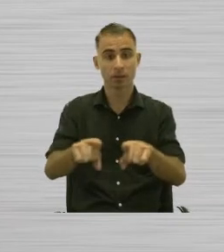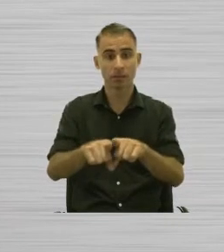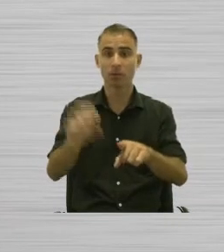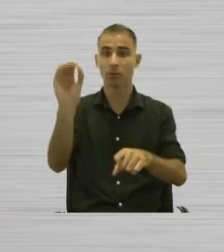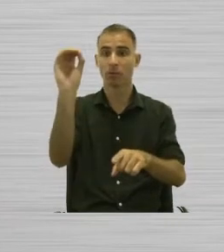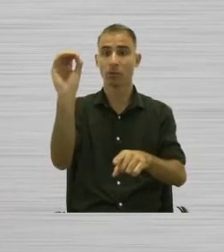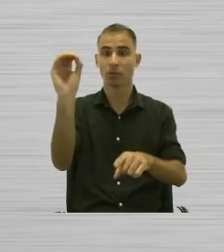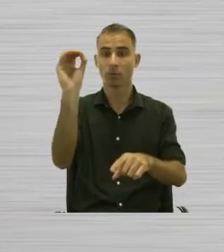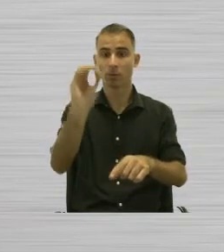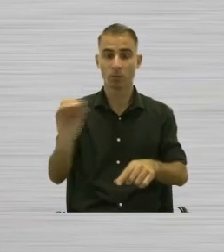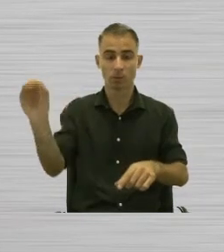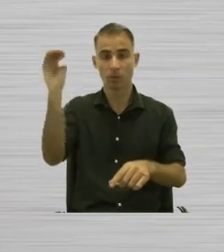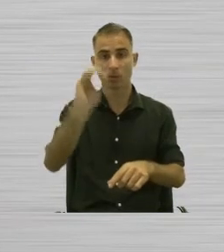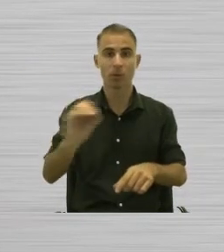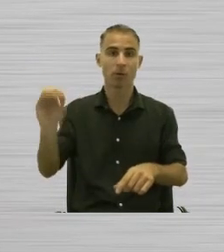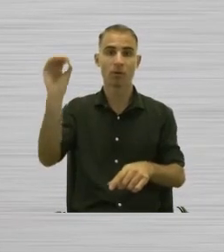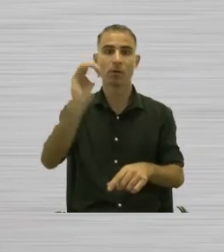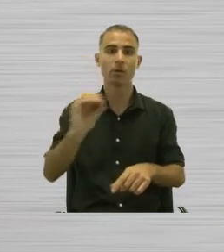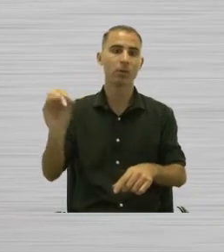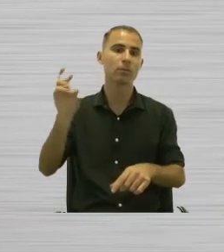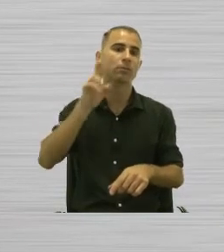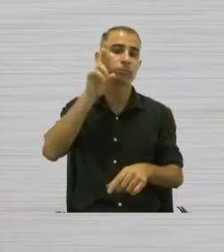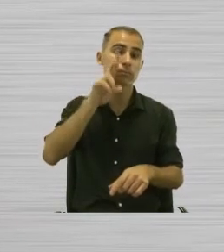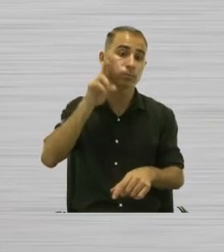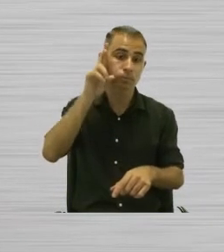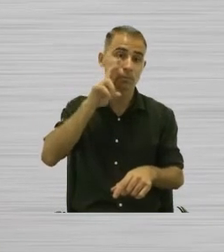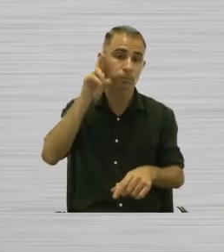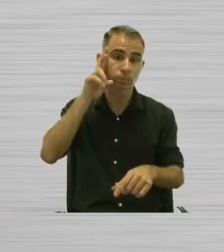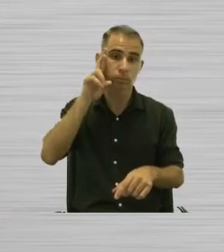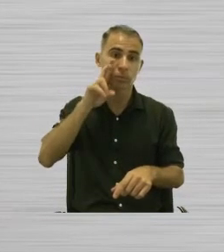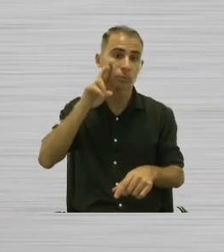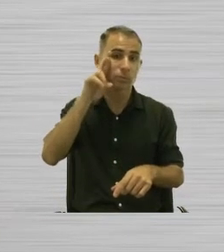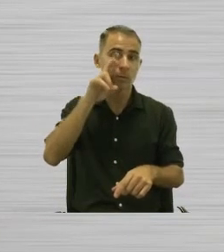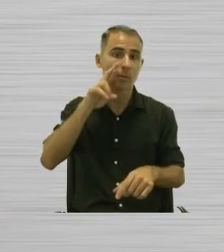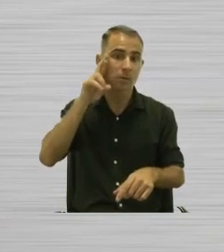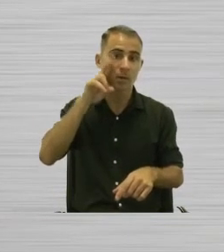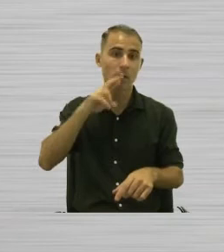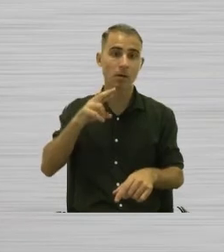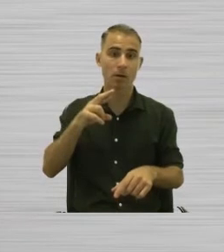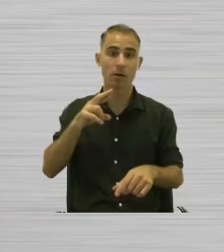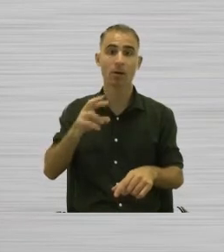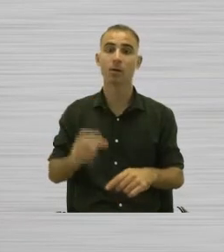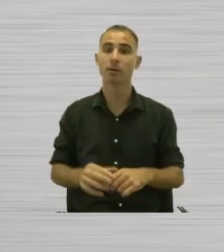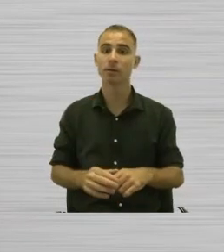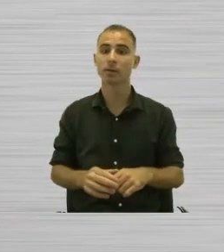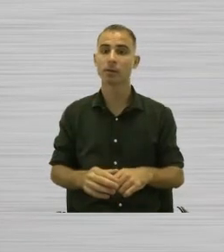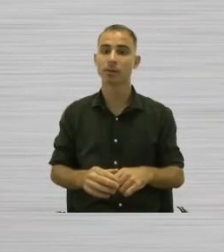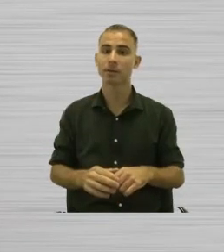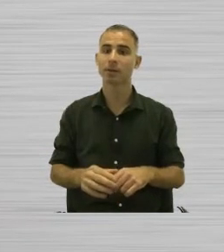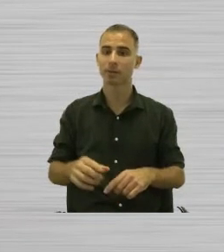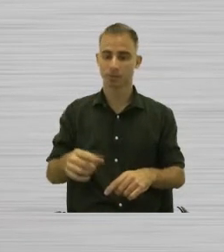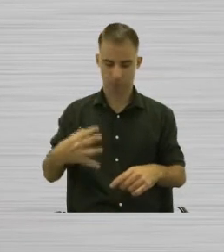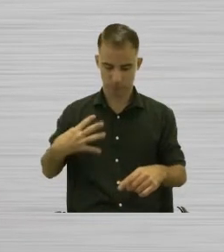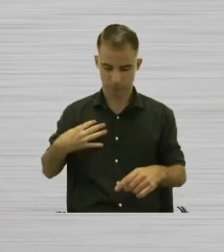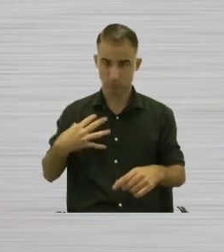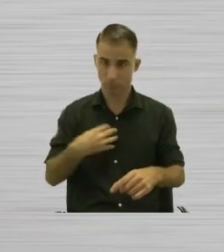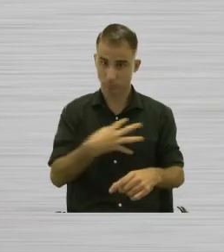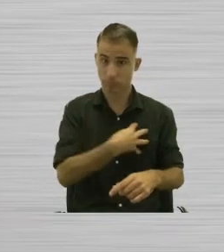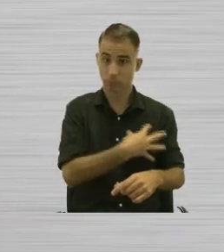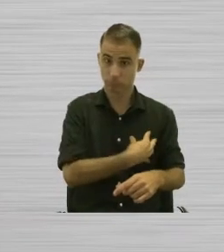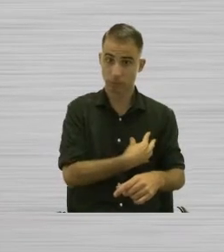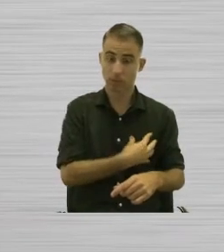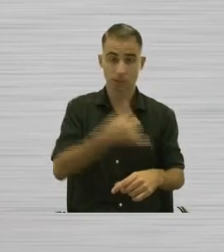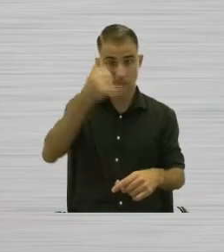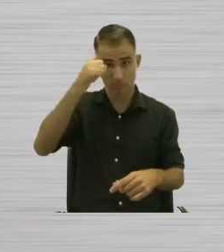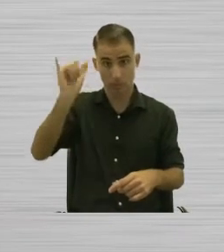são as ações que a gente tem, eu sempre digo, que é o mês de aniversário, né? O Setembro Amarelo, o Outubro Rosa, mas essas ações elas